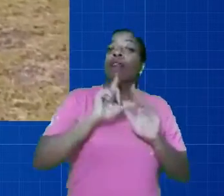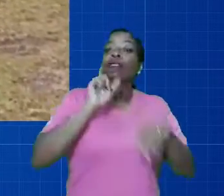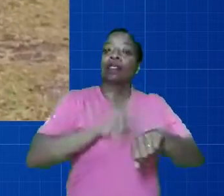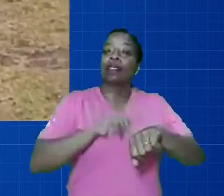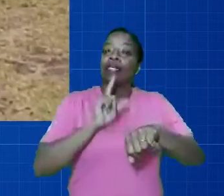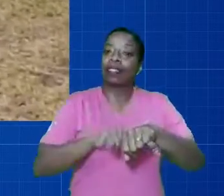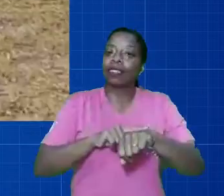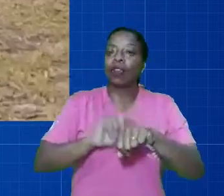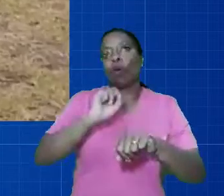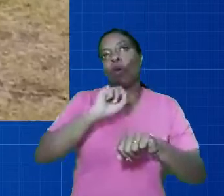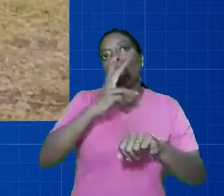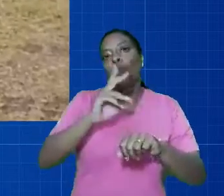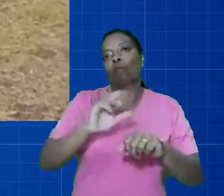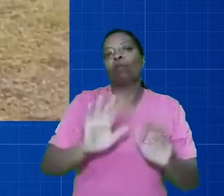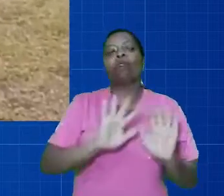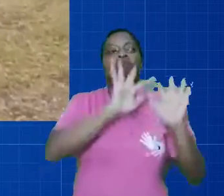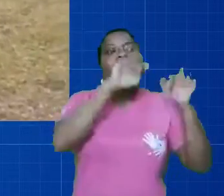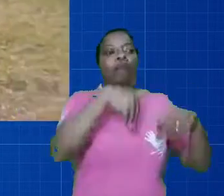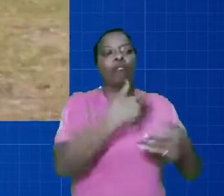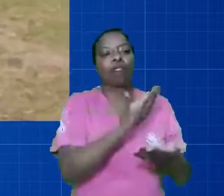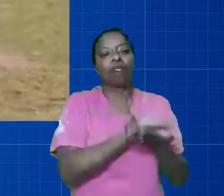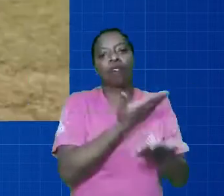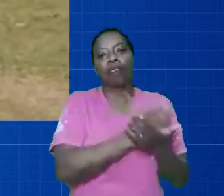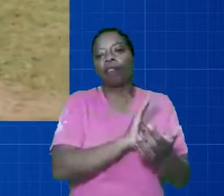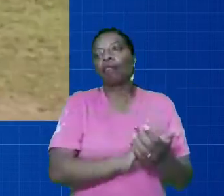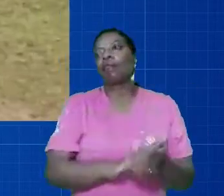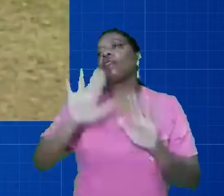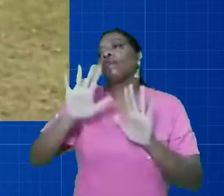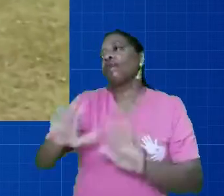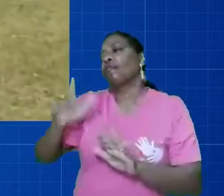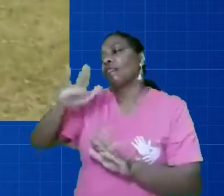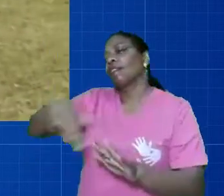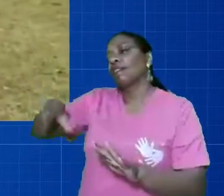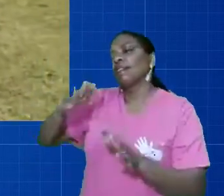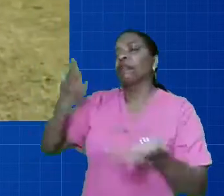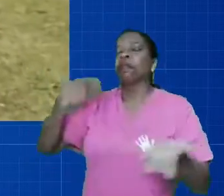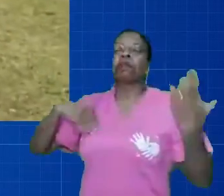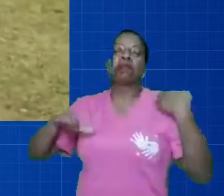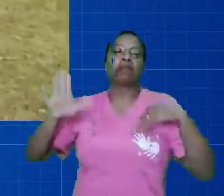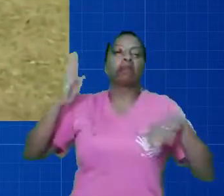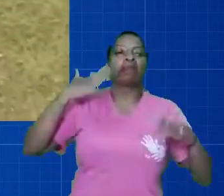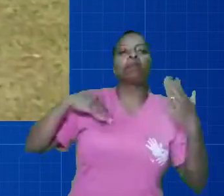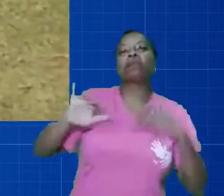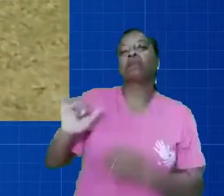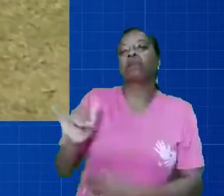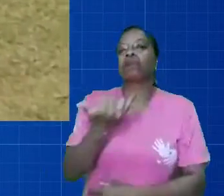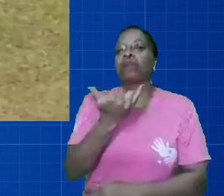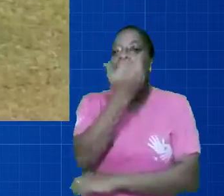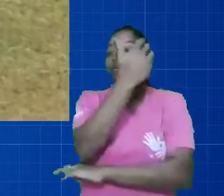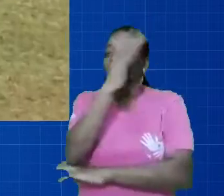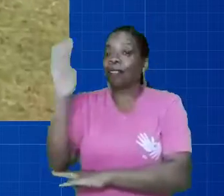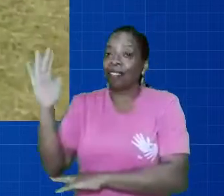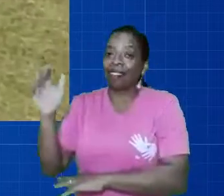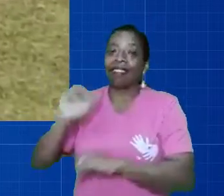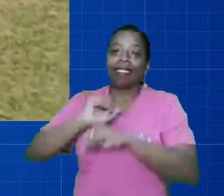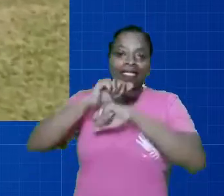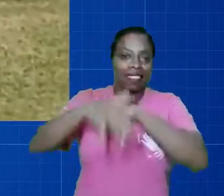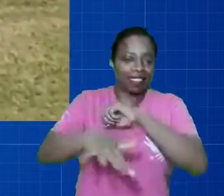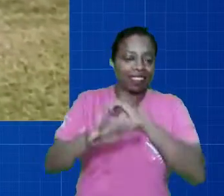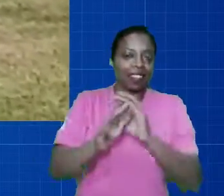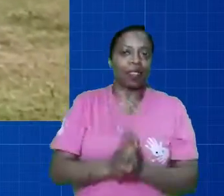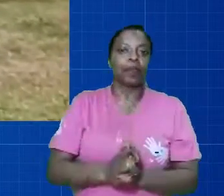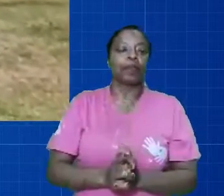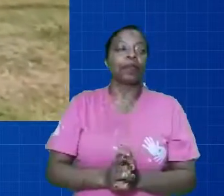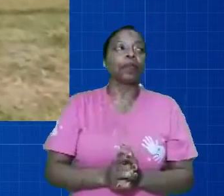desse horário da aula para poder usufruir do parque. Uma das áreas de interesse nossa